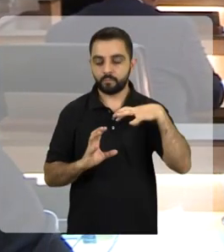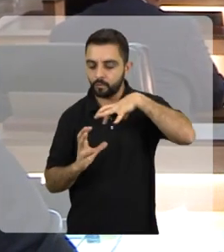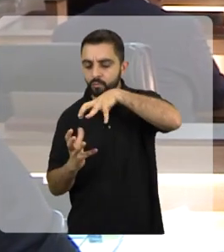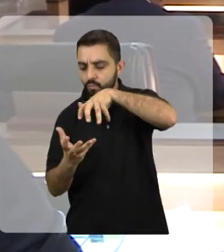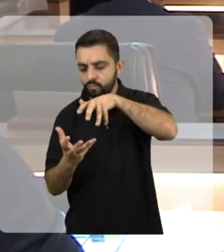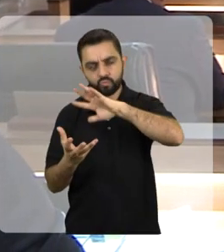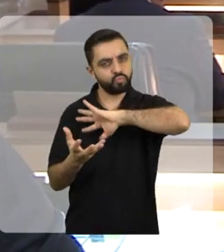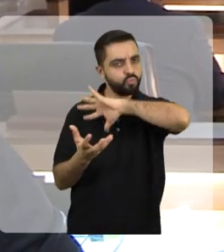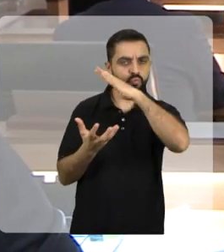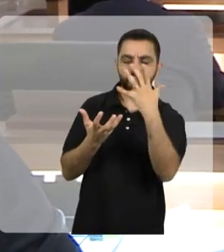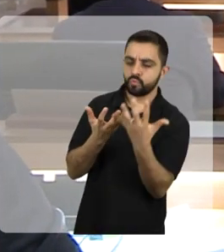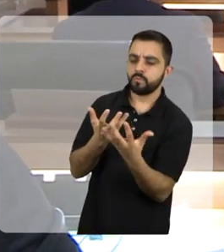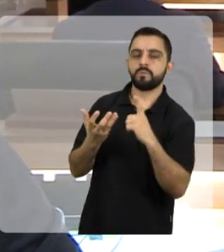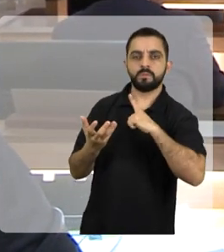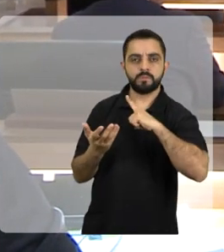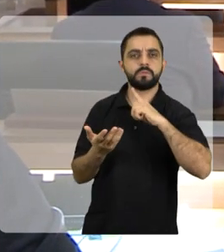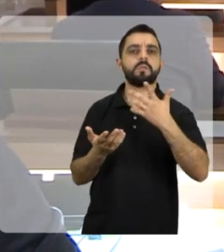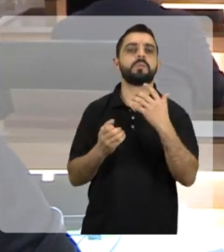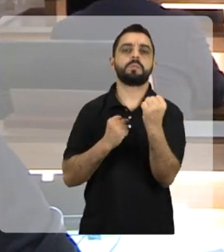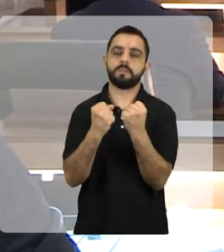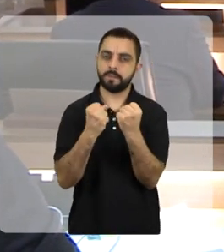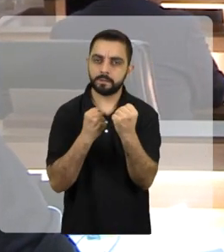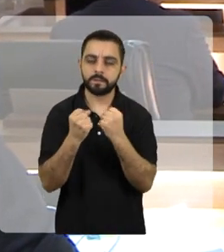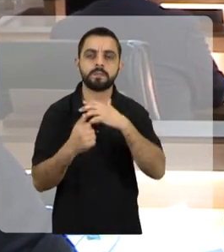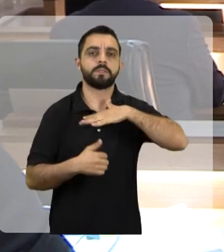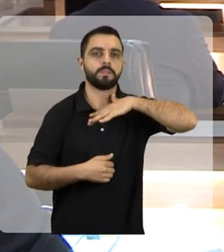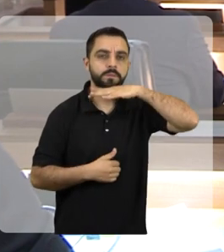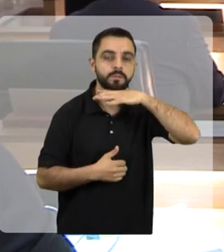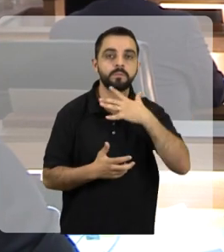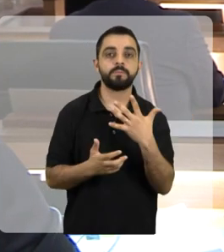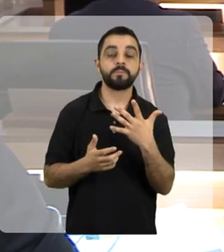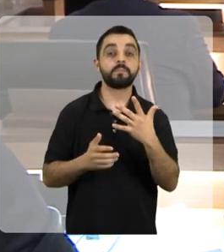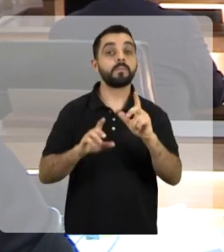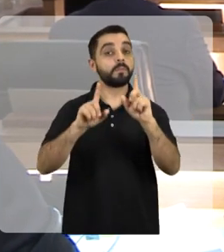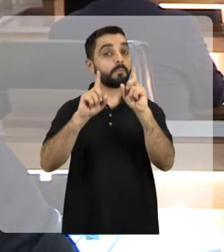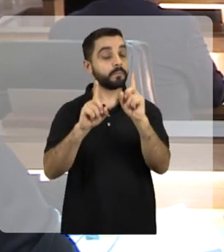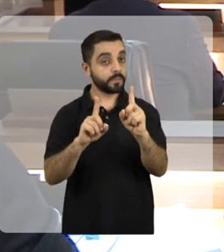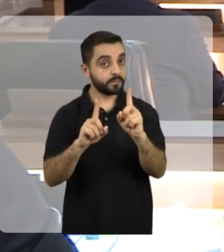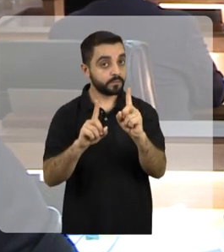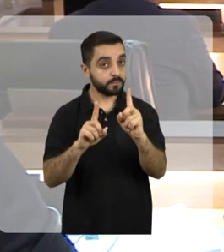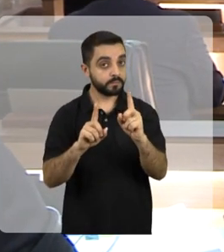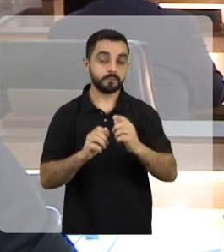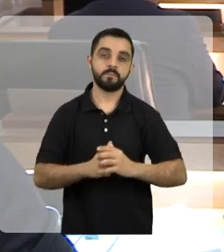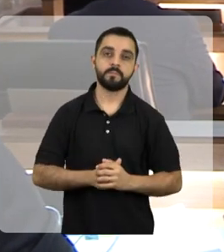mundo, percebemos aquilo que acontece. Todavia,